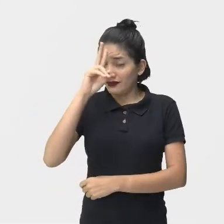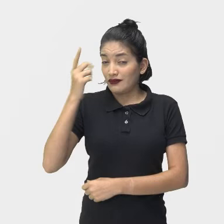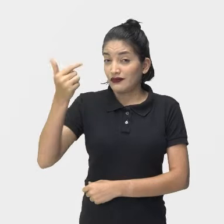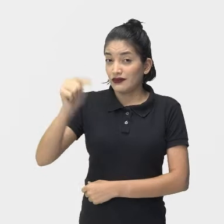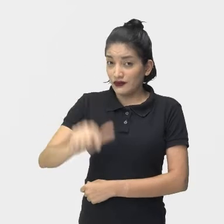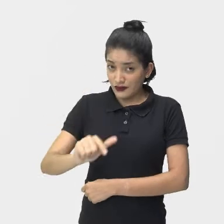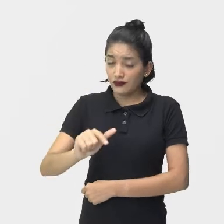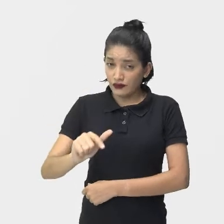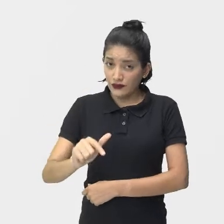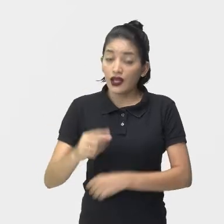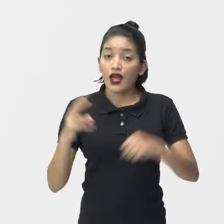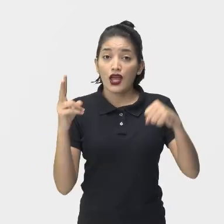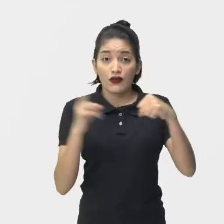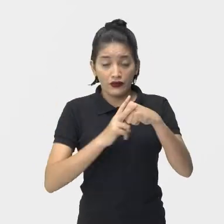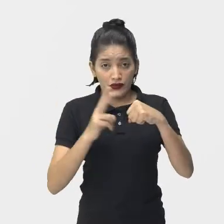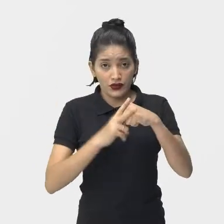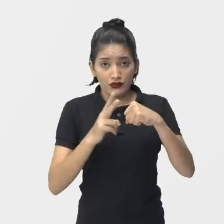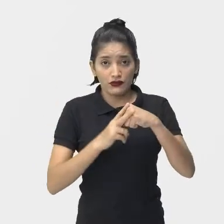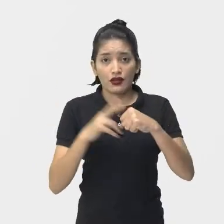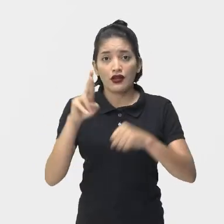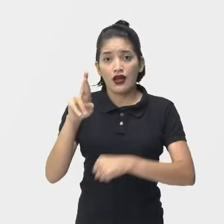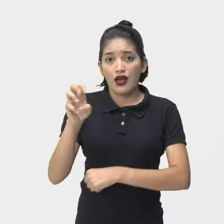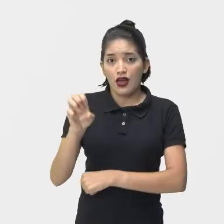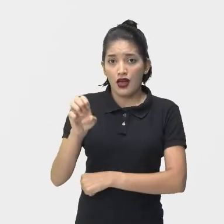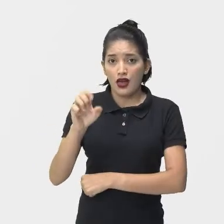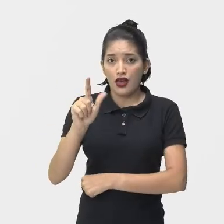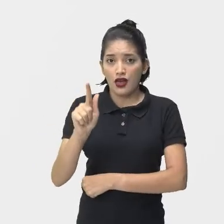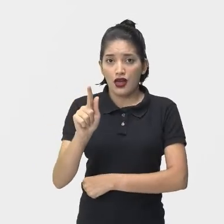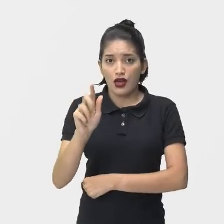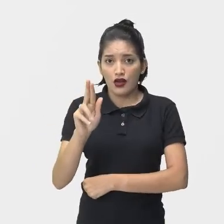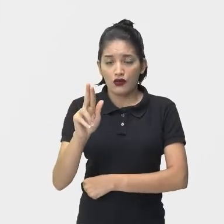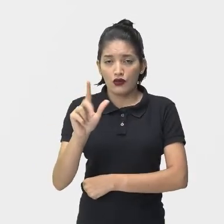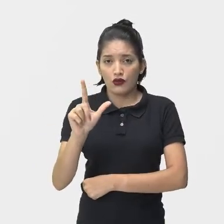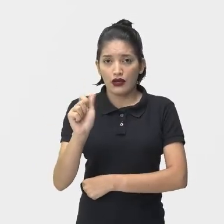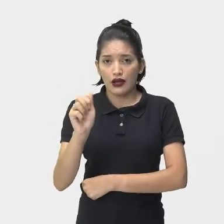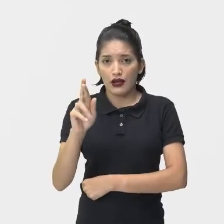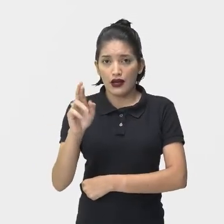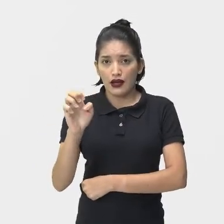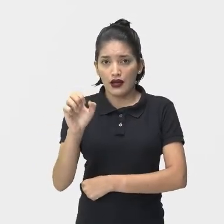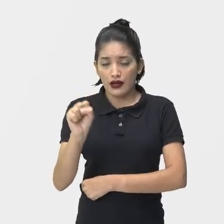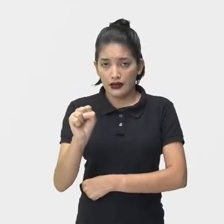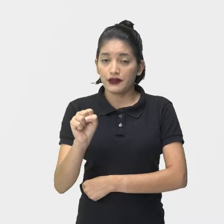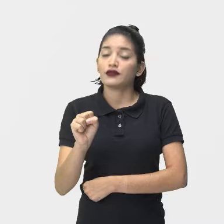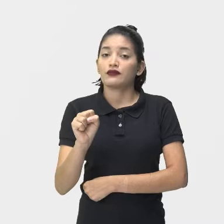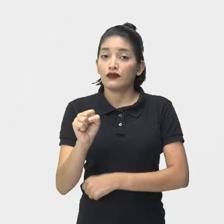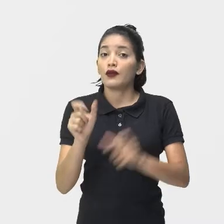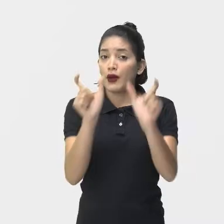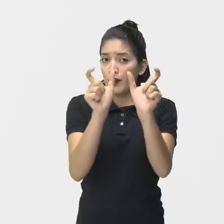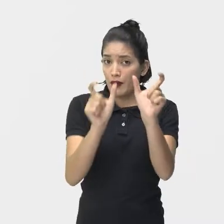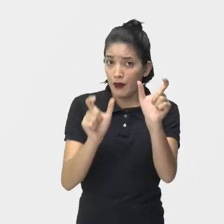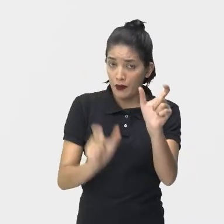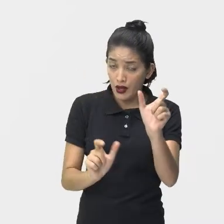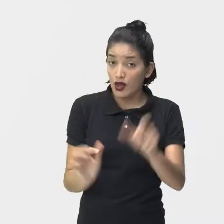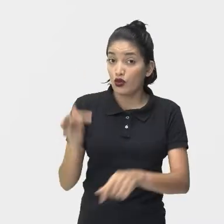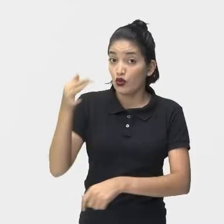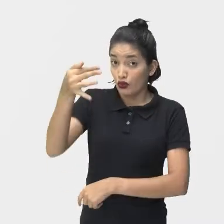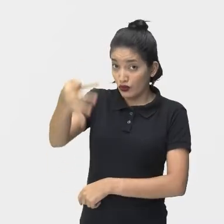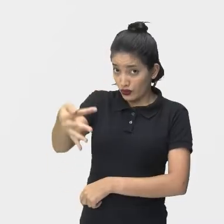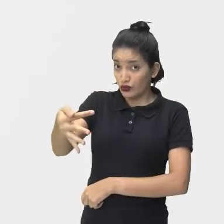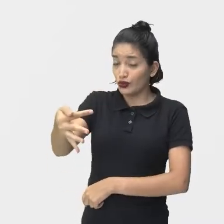novamente que vimos verbos regulares, que para conjugar verbos regulares no